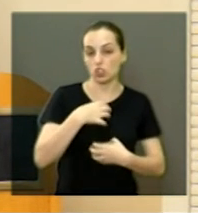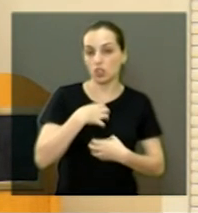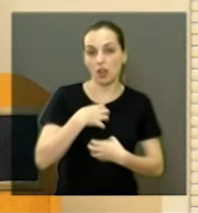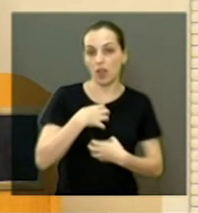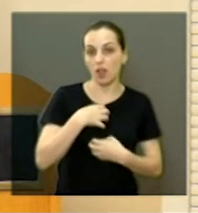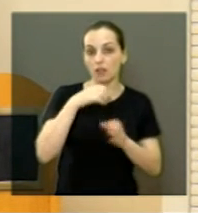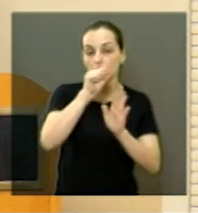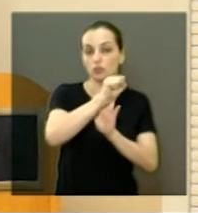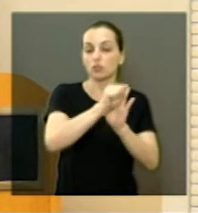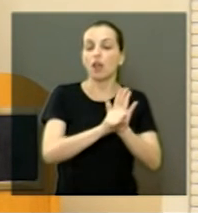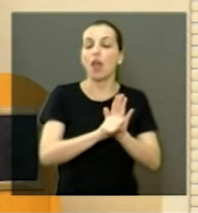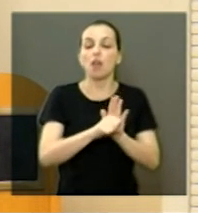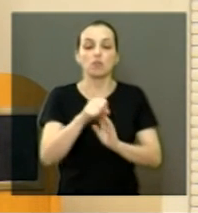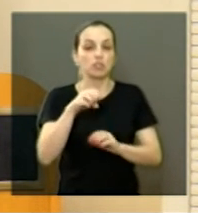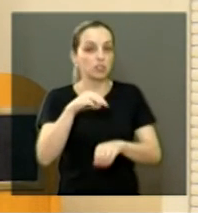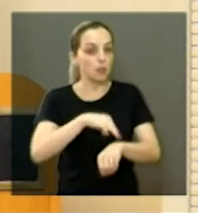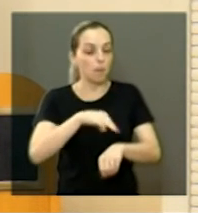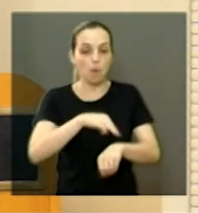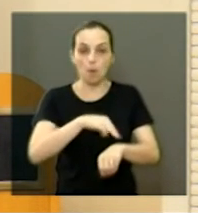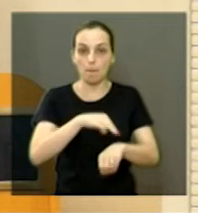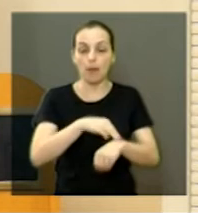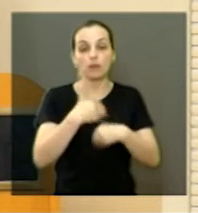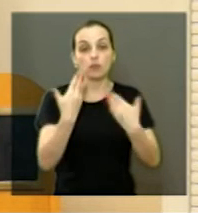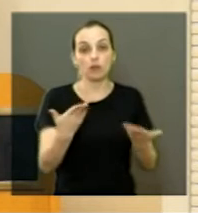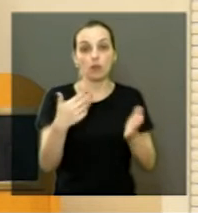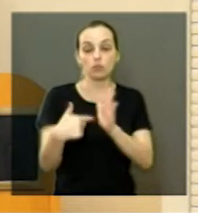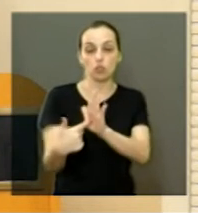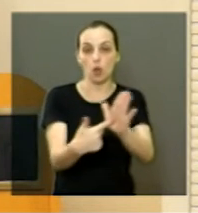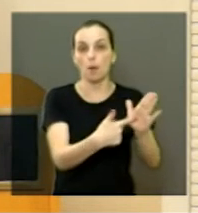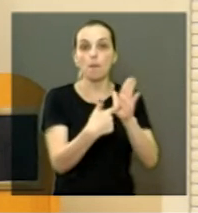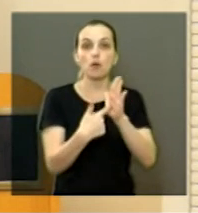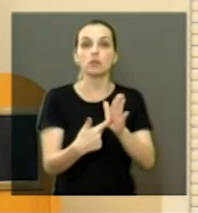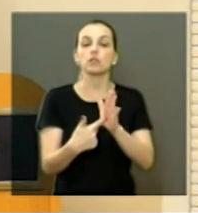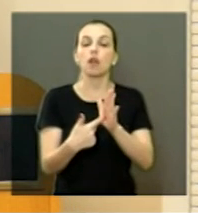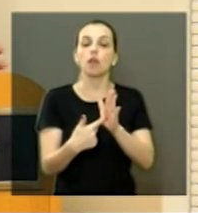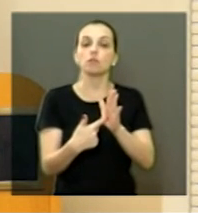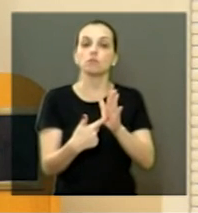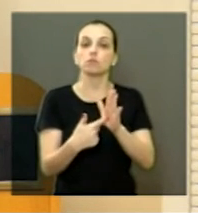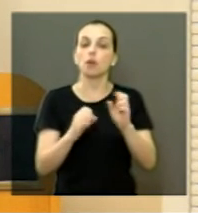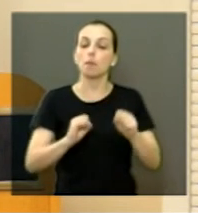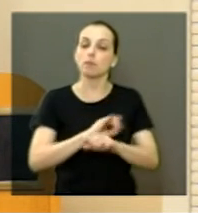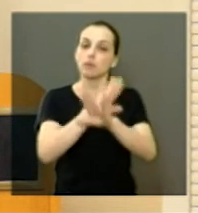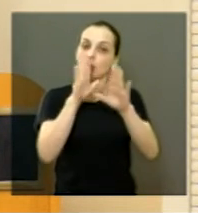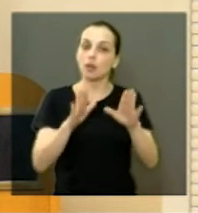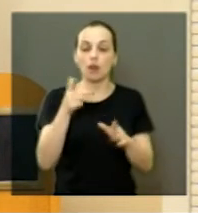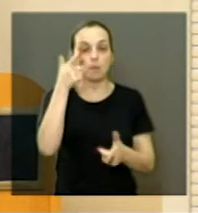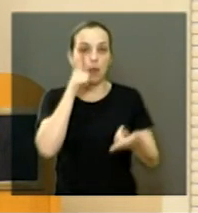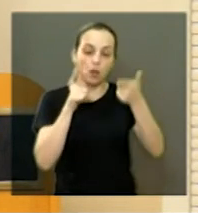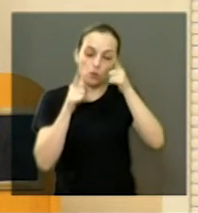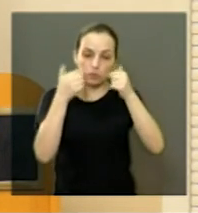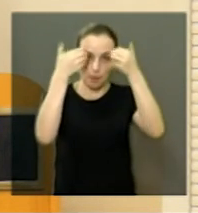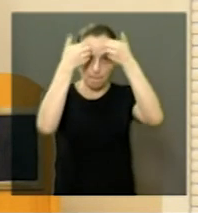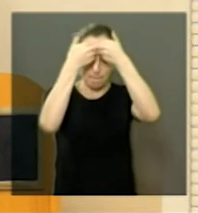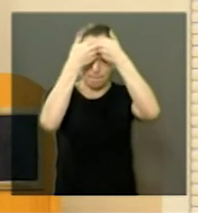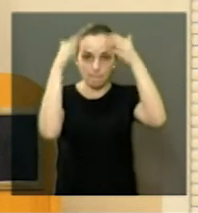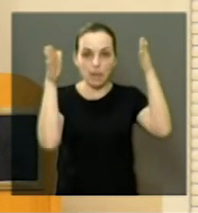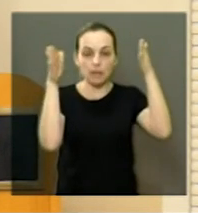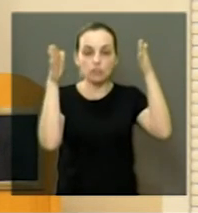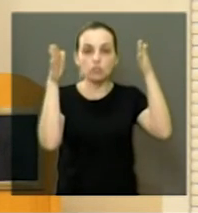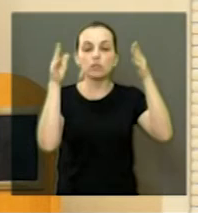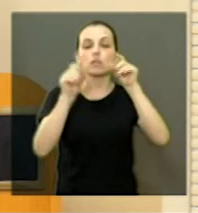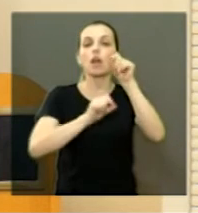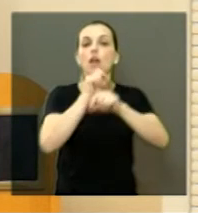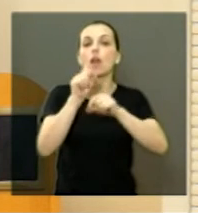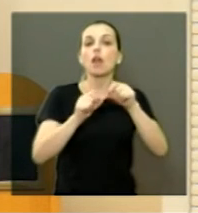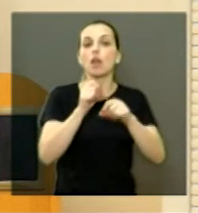século esse tempo que a gente está tão só fiz isso a exposição de filmes para ilustrar bem quem sabe a gente consegue abrir as mentes de algum eo